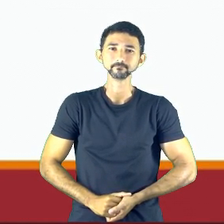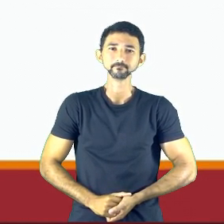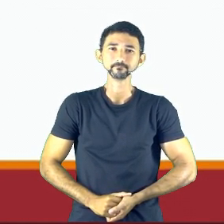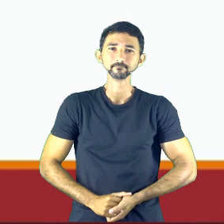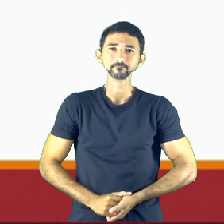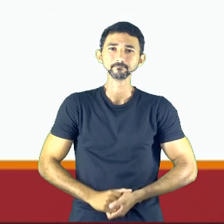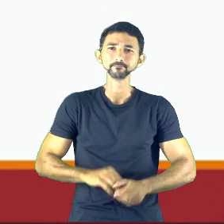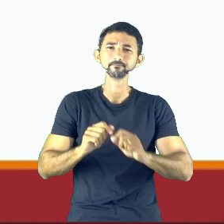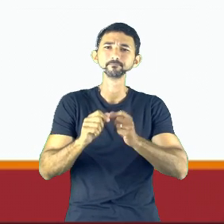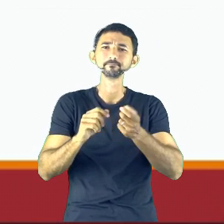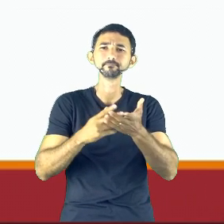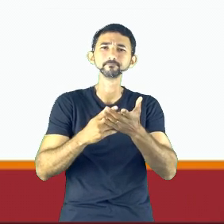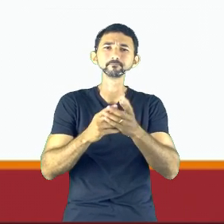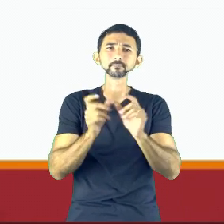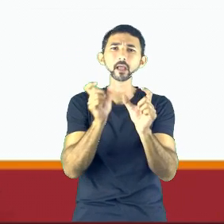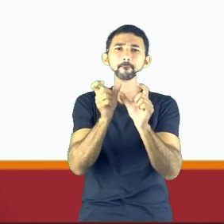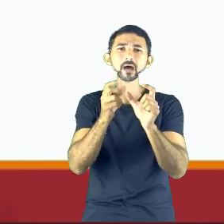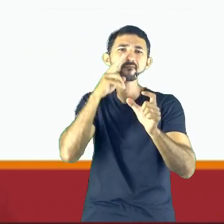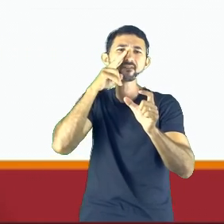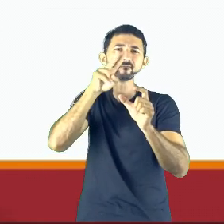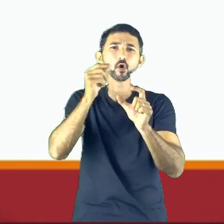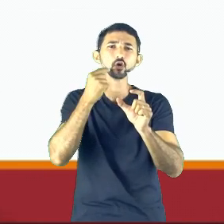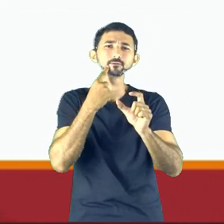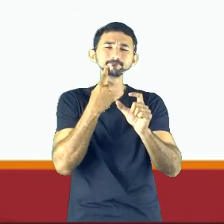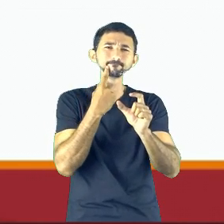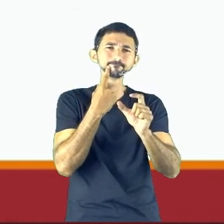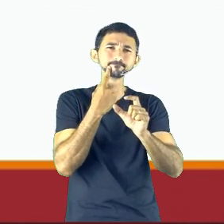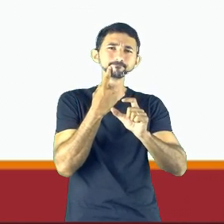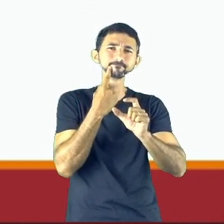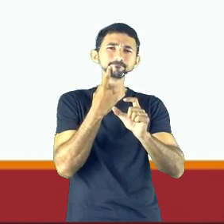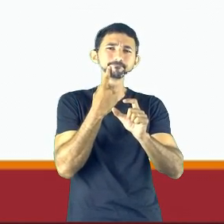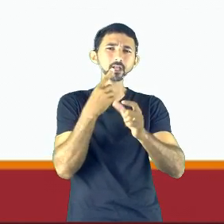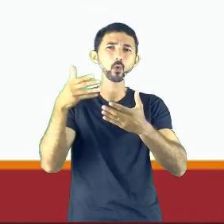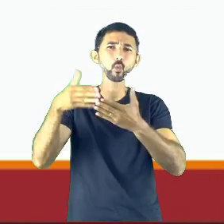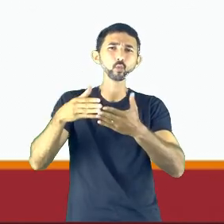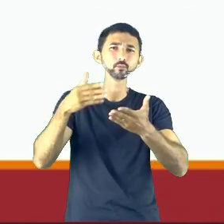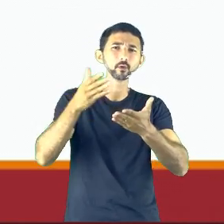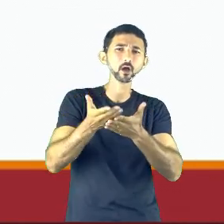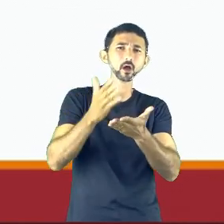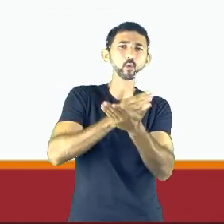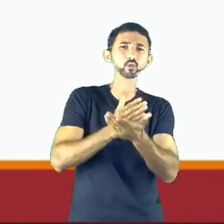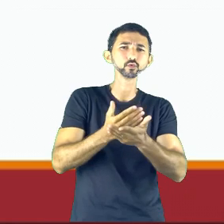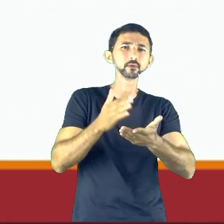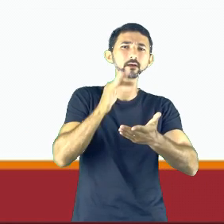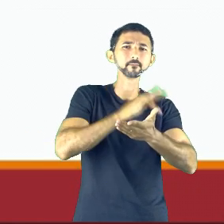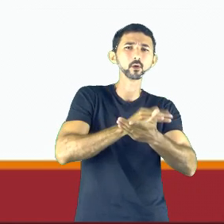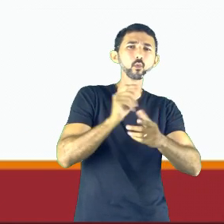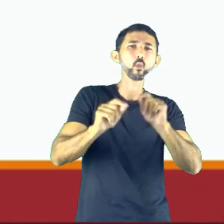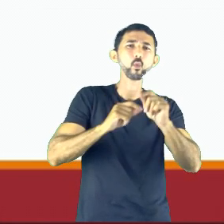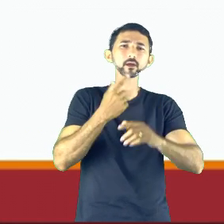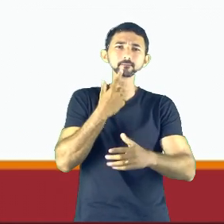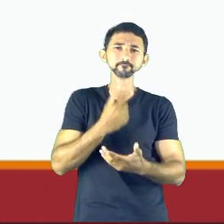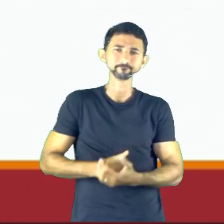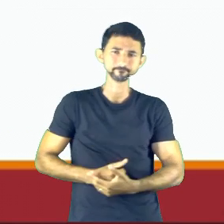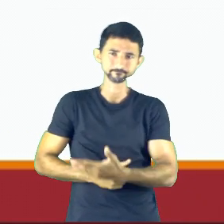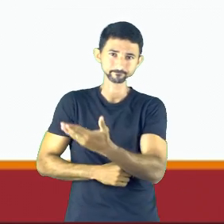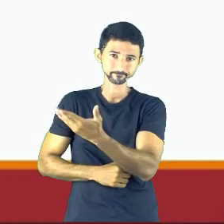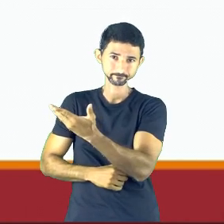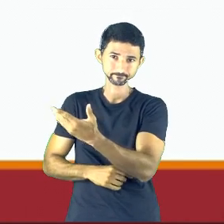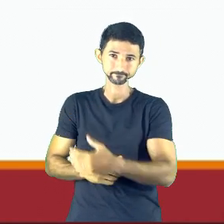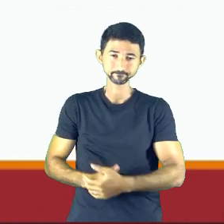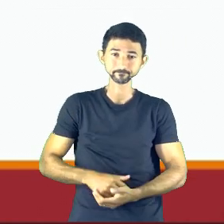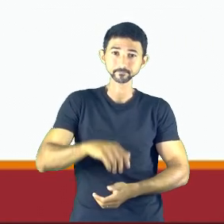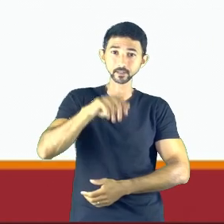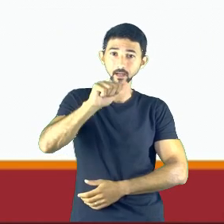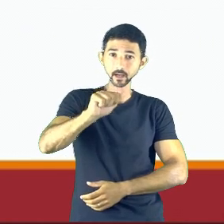antepenúltima. Beleza? Agora, qual será a sílaba tônica dela? Em qual delas está? Na última, na penúltima ou na antepenúltima?